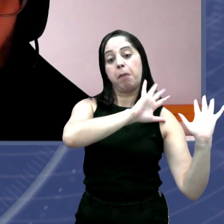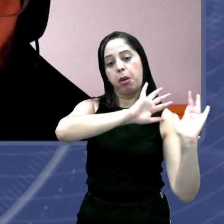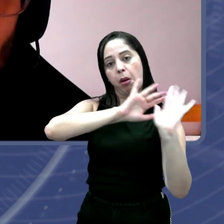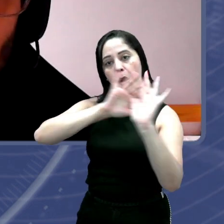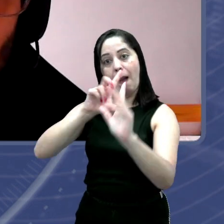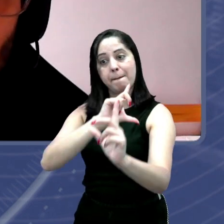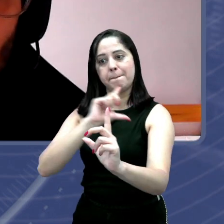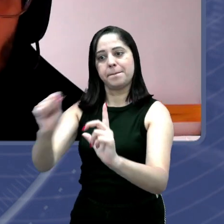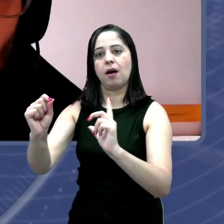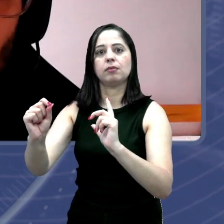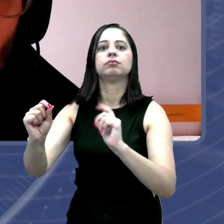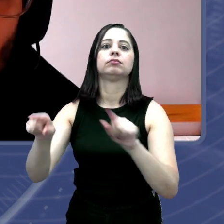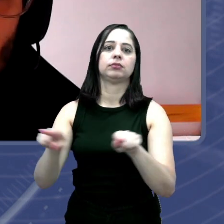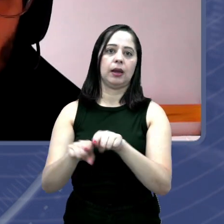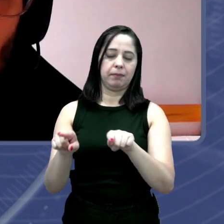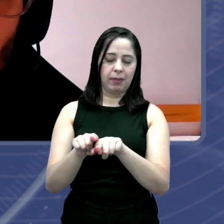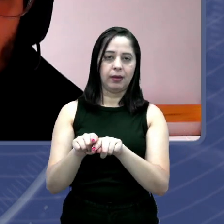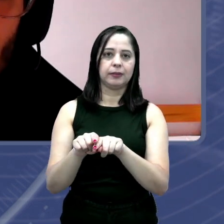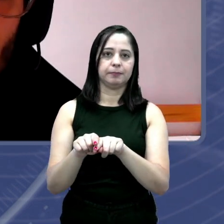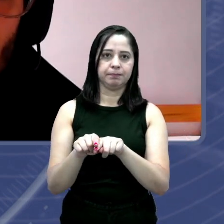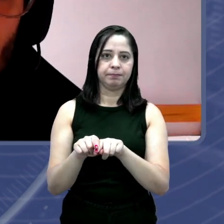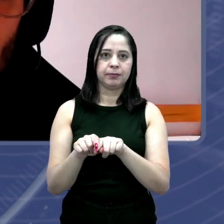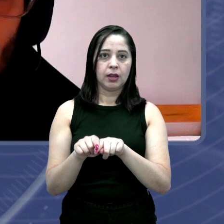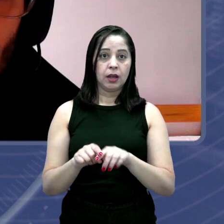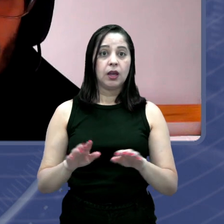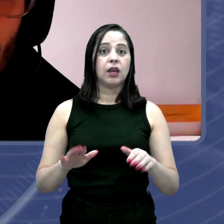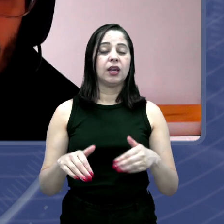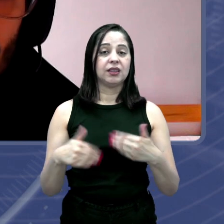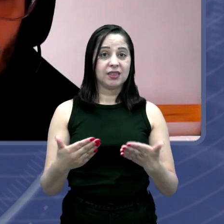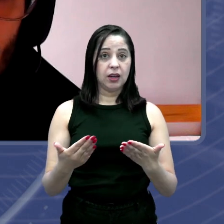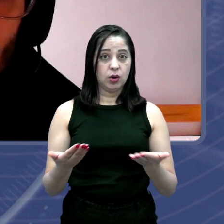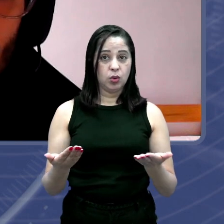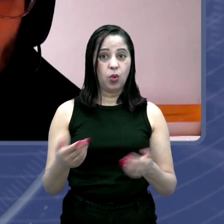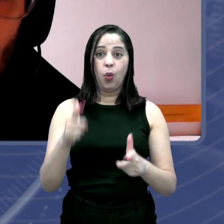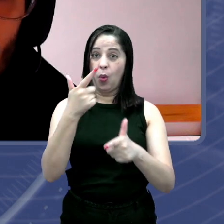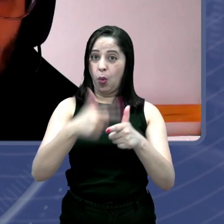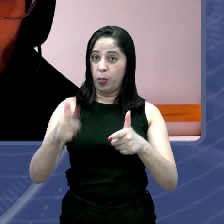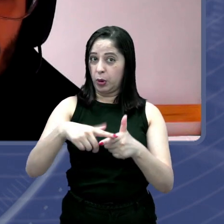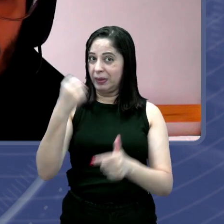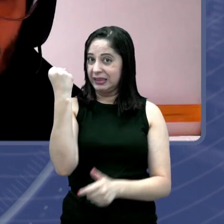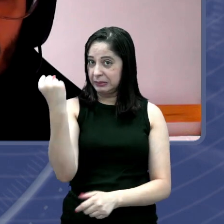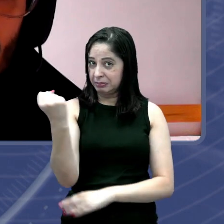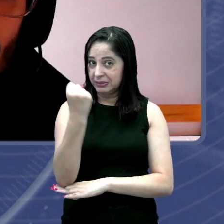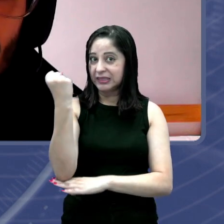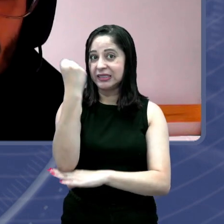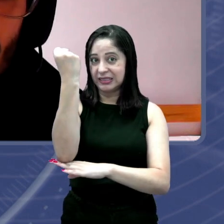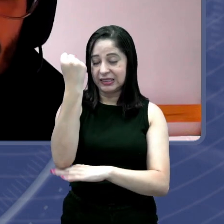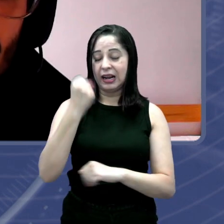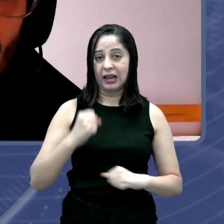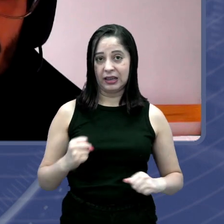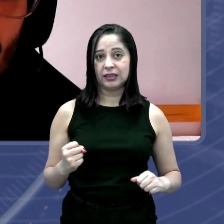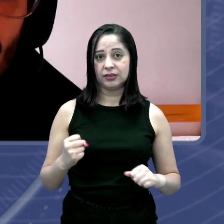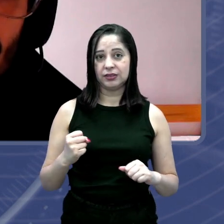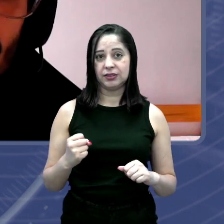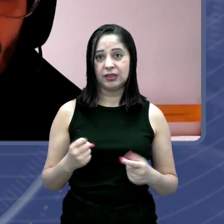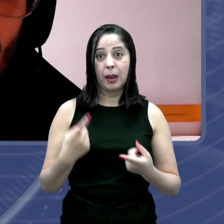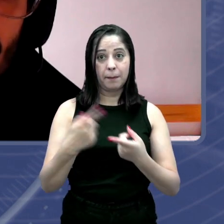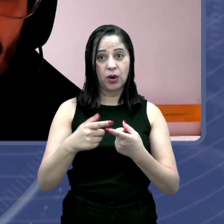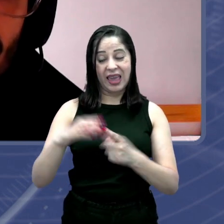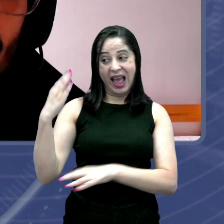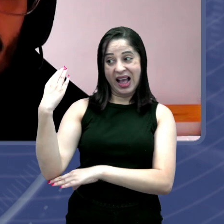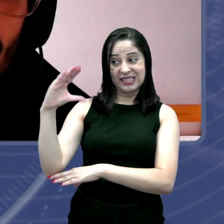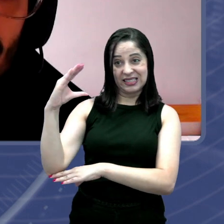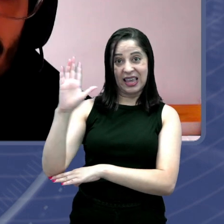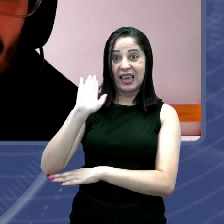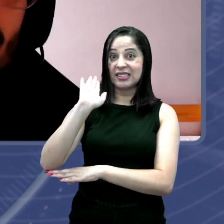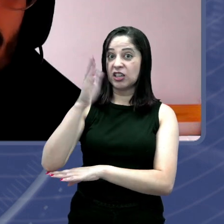e a tendência, infelizmente, é que a situação se agrave bastante, né? Porque a gente está vendo aí dados